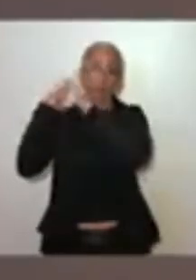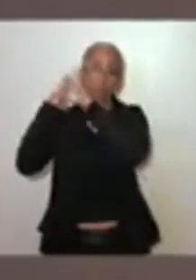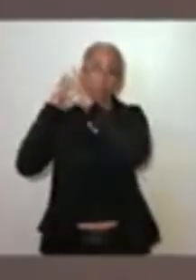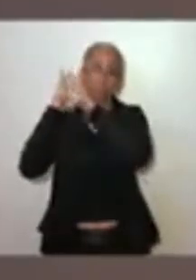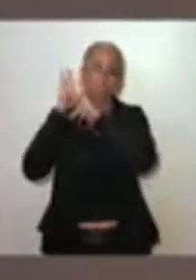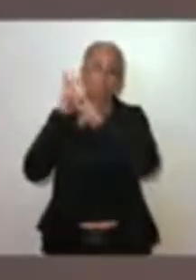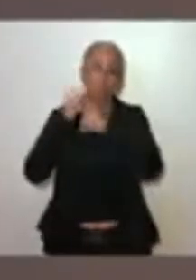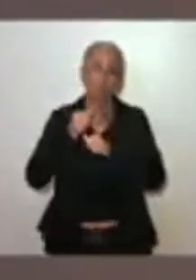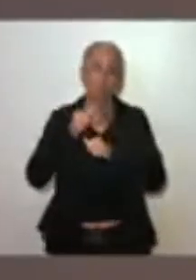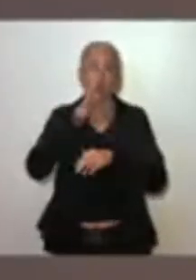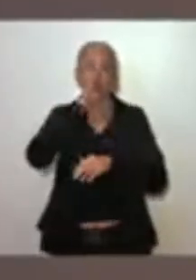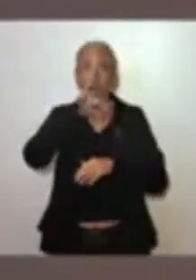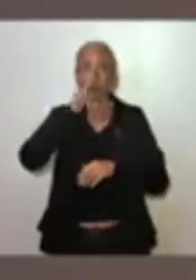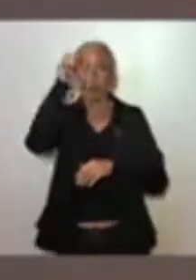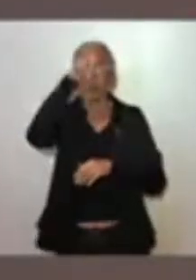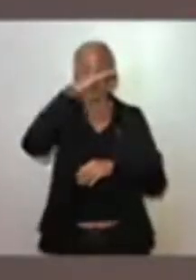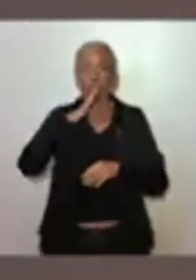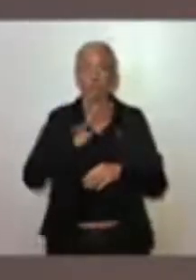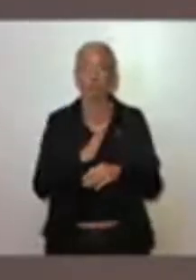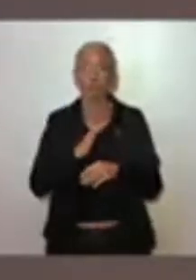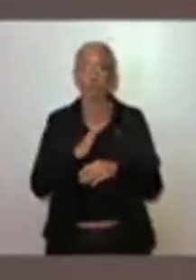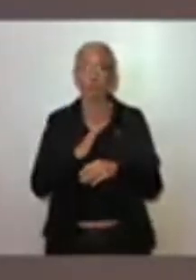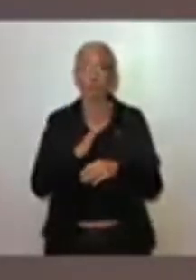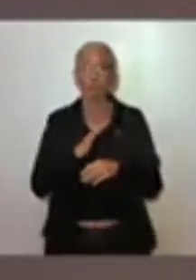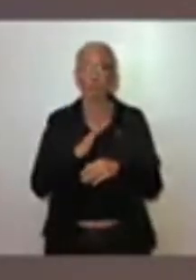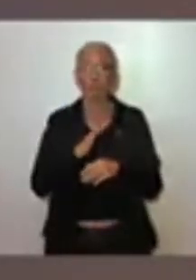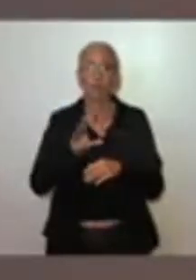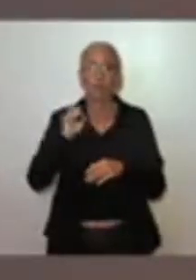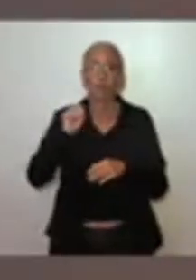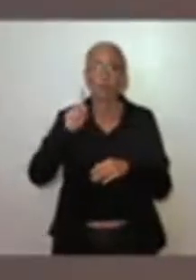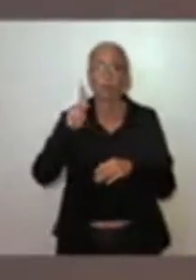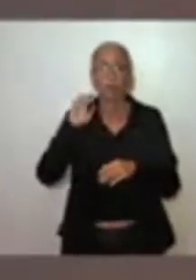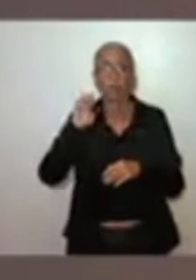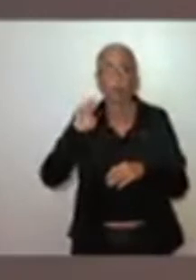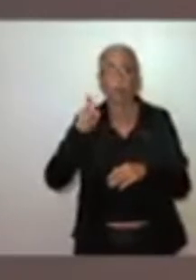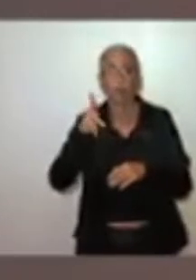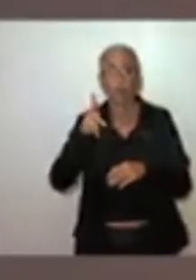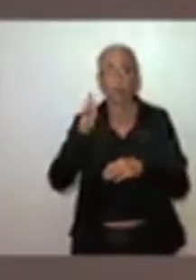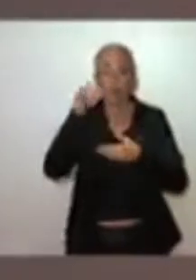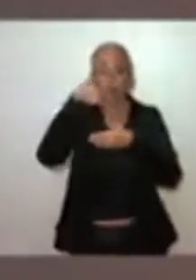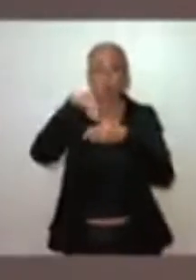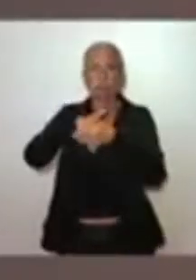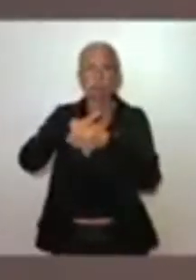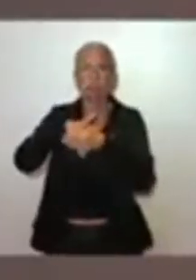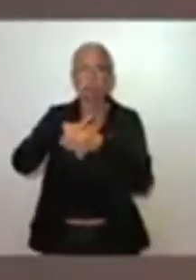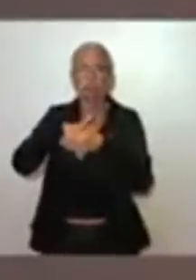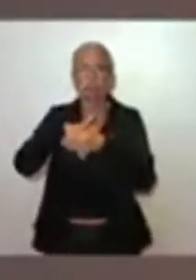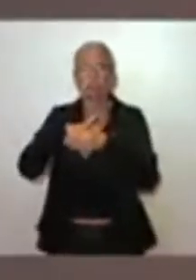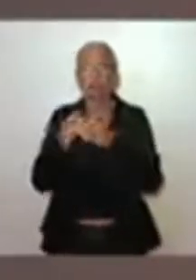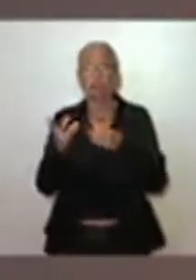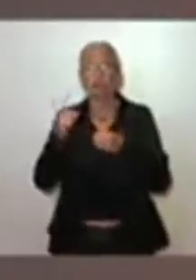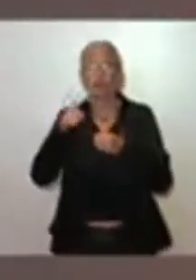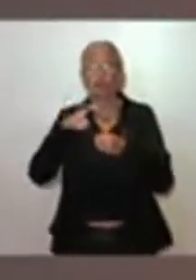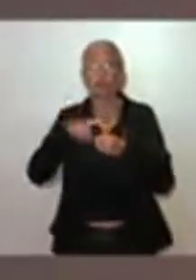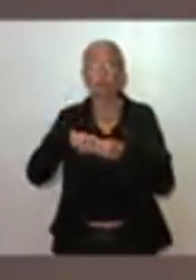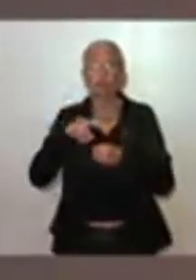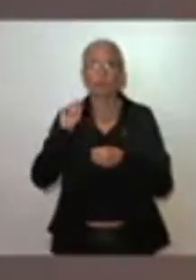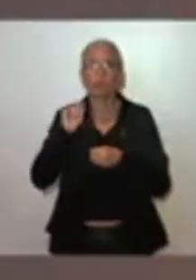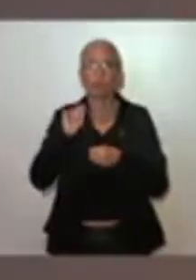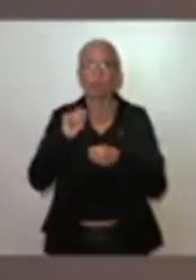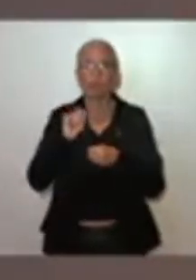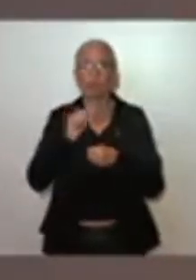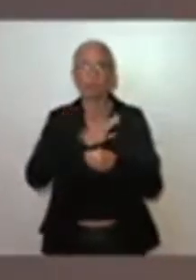maus brasileiros vem falando em golpe diz respeito ao resultado eleitoral e volta da